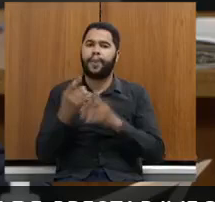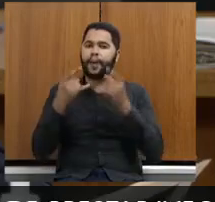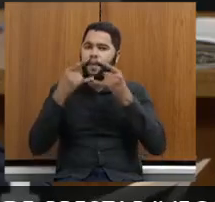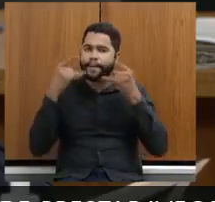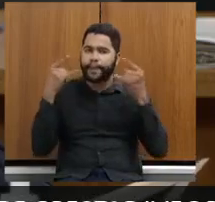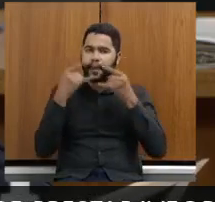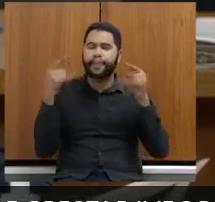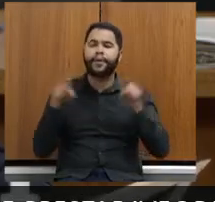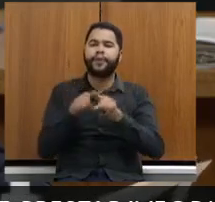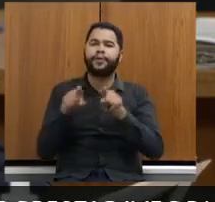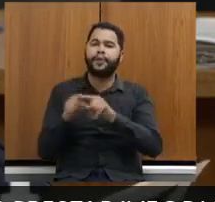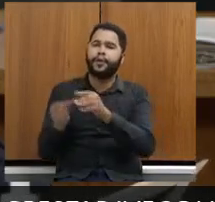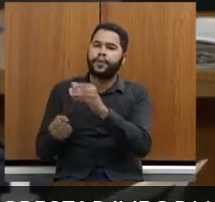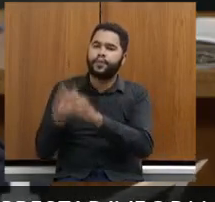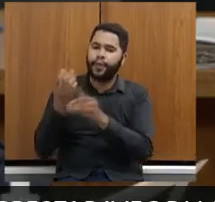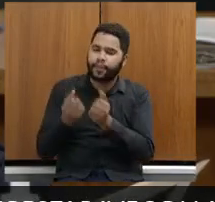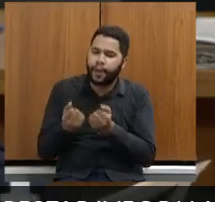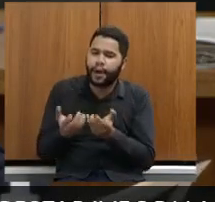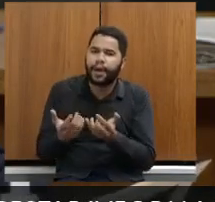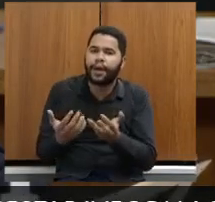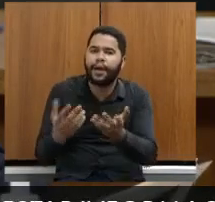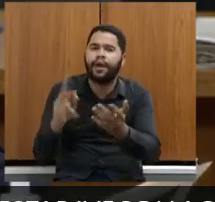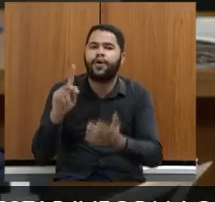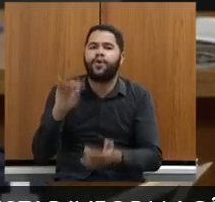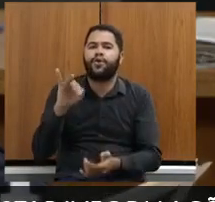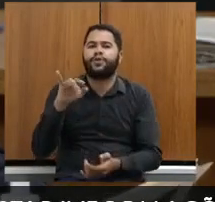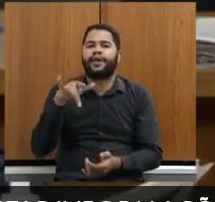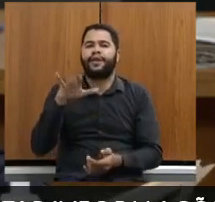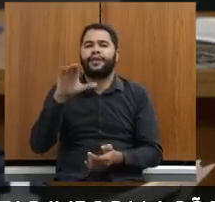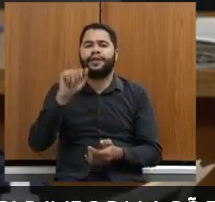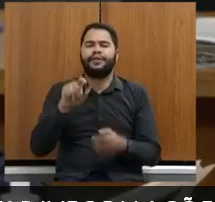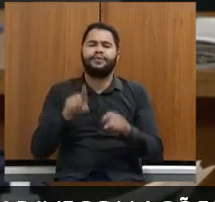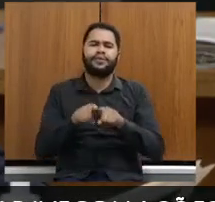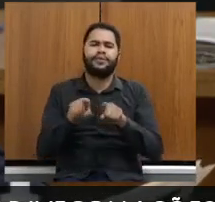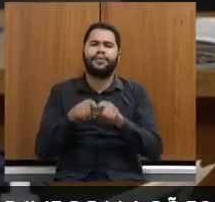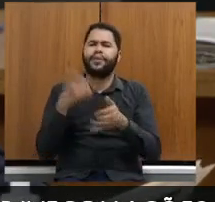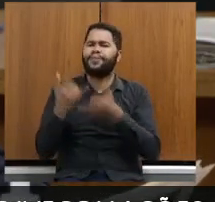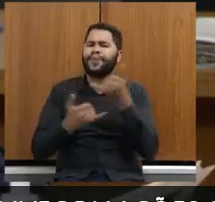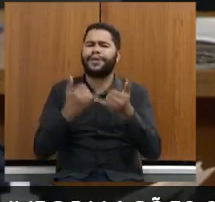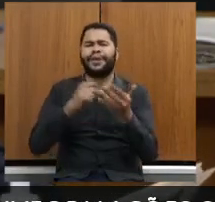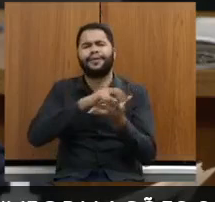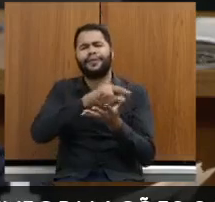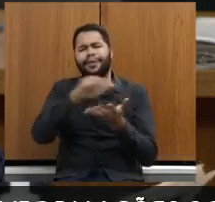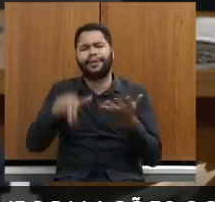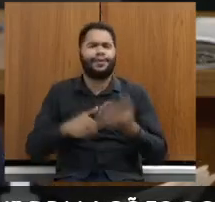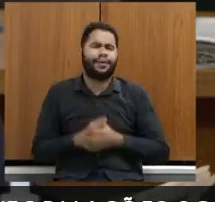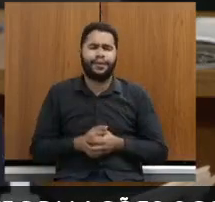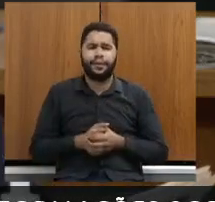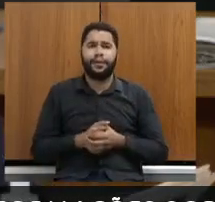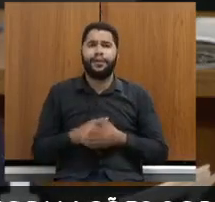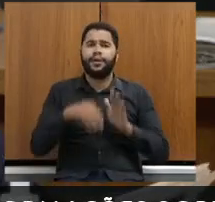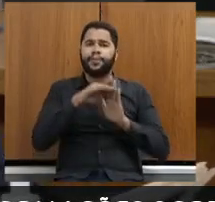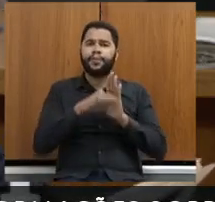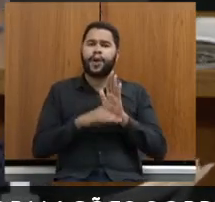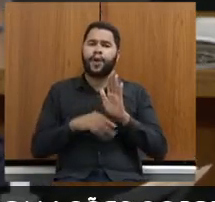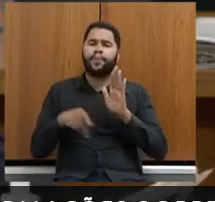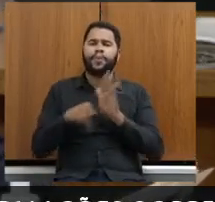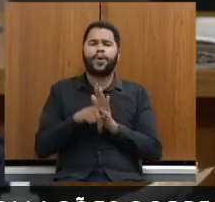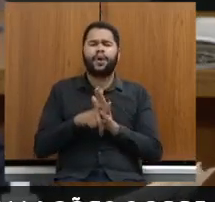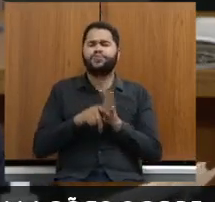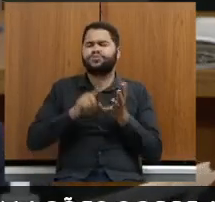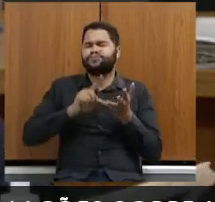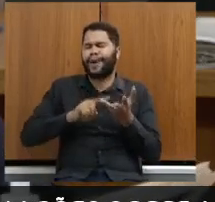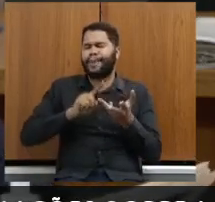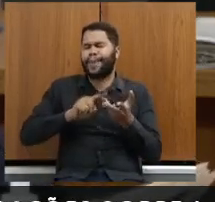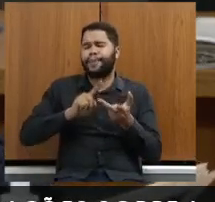proteção produção de hortaliças confecção de uniformes projeto fábrica da Alegria brinquedos brinquedoteca é um programa Manu their